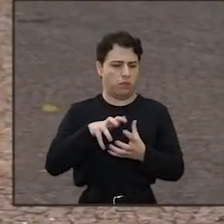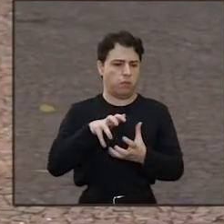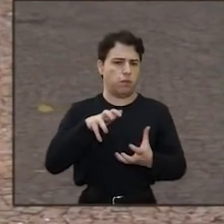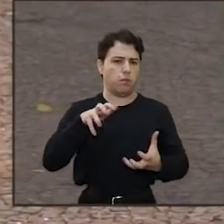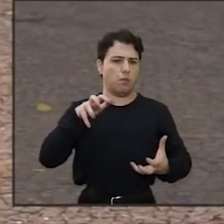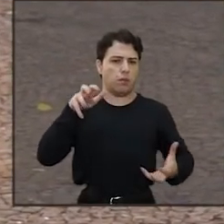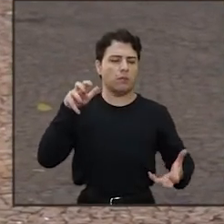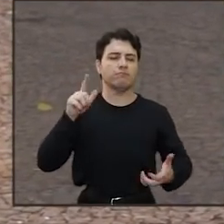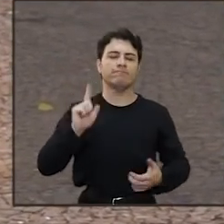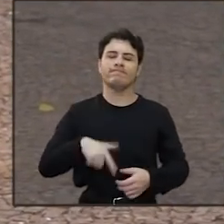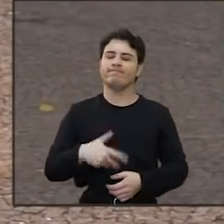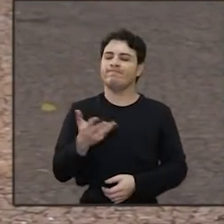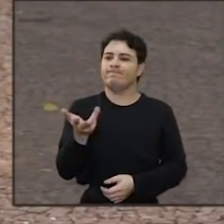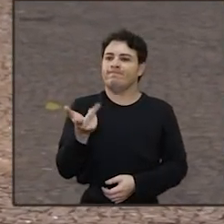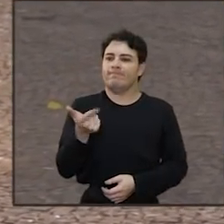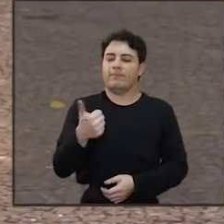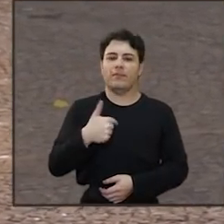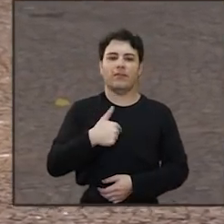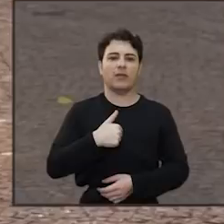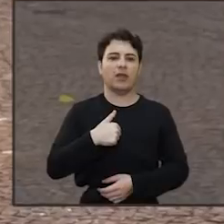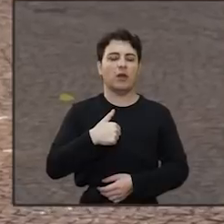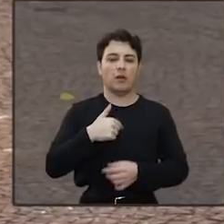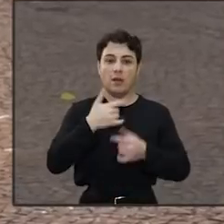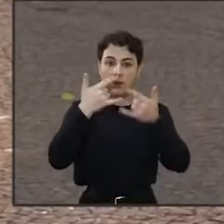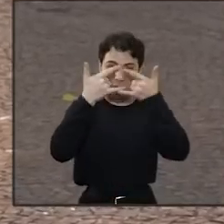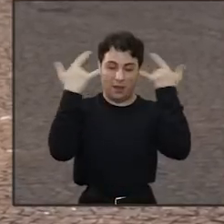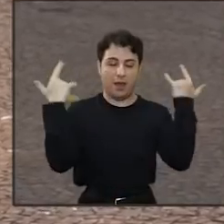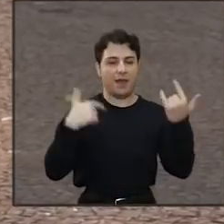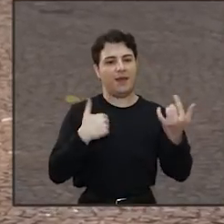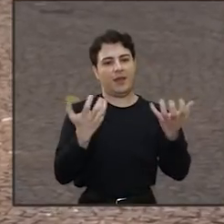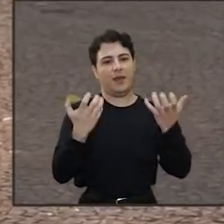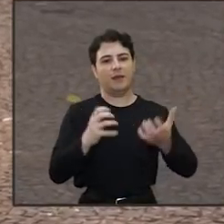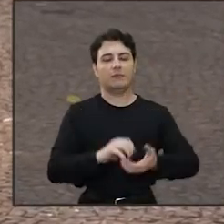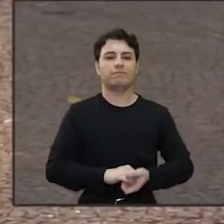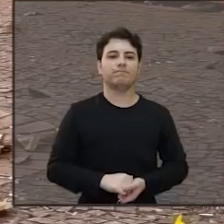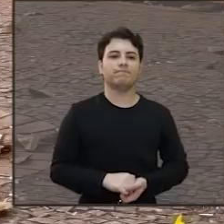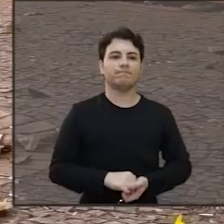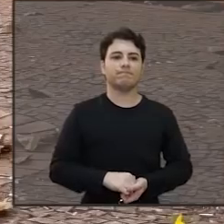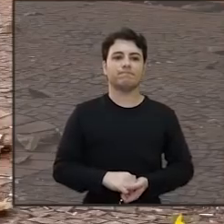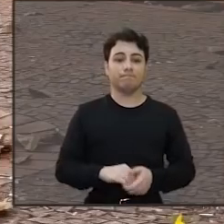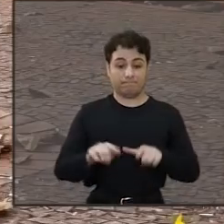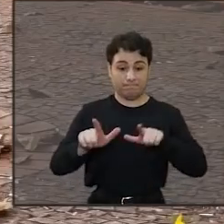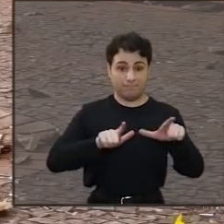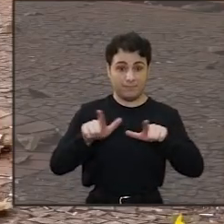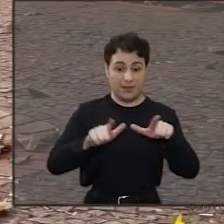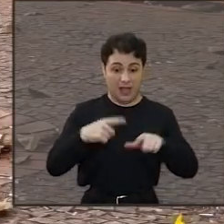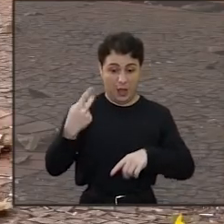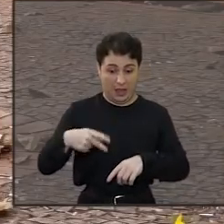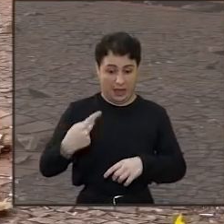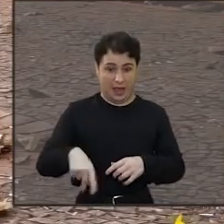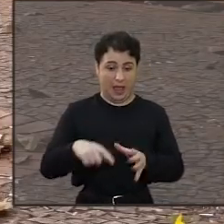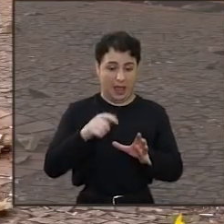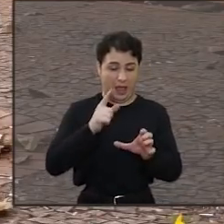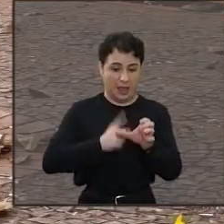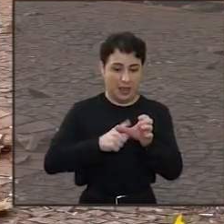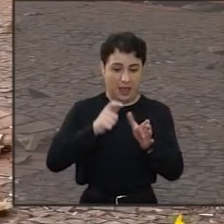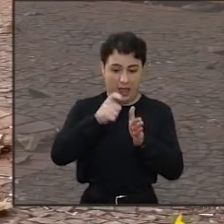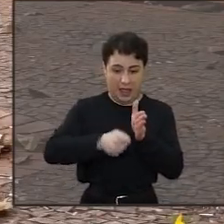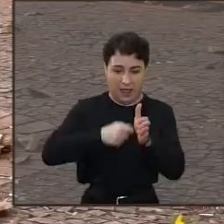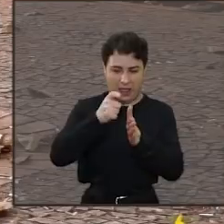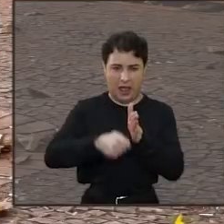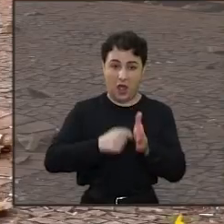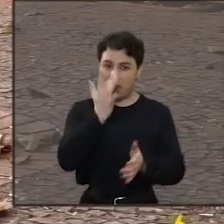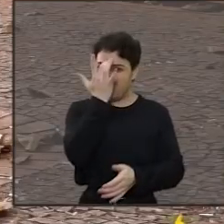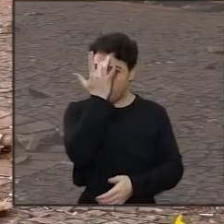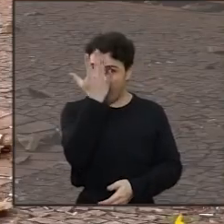criando coisas novas e tal. Isso é a maravilha para mim, é o que mais me chama a atenção. Ser artista aqui em Araraquara não é uma tarefa